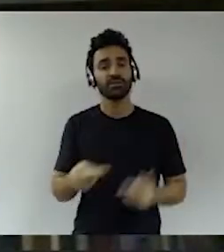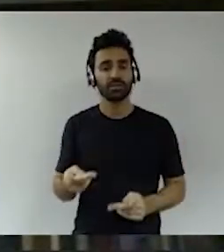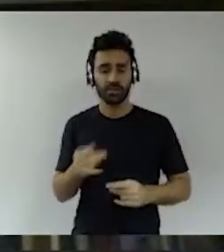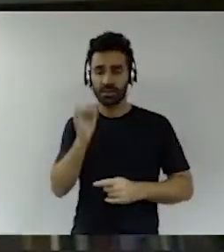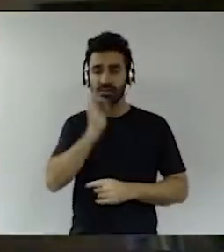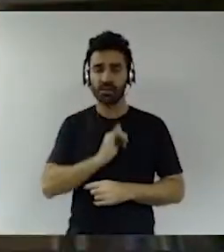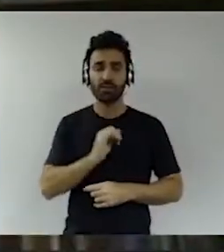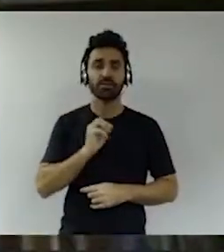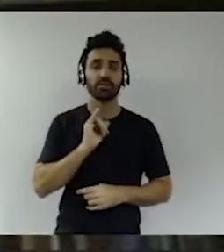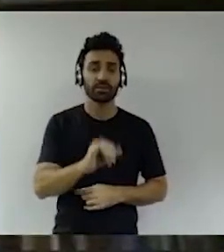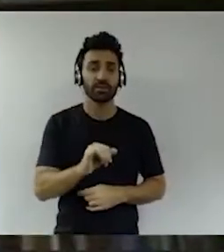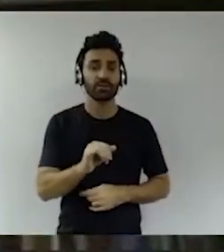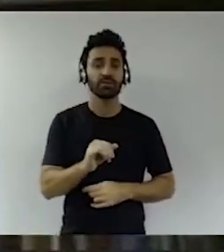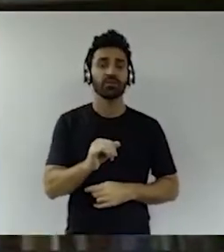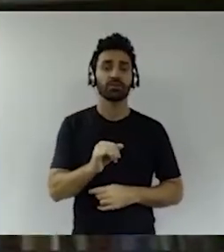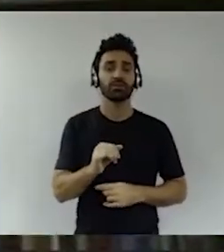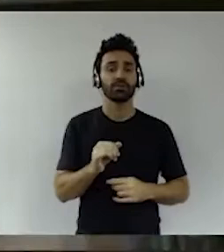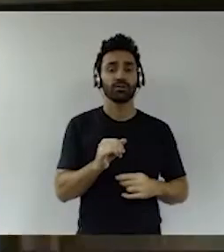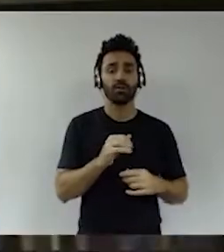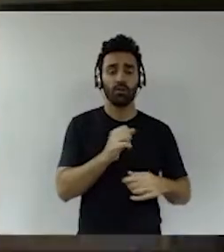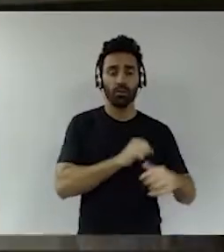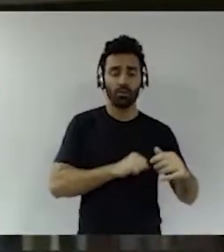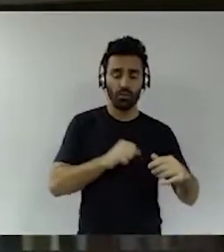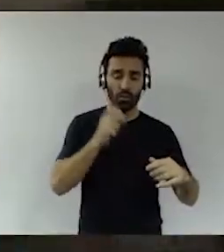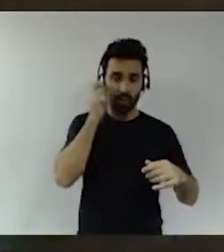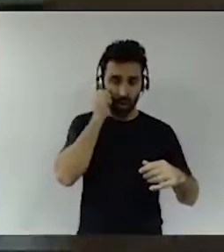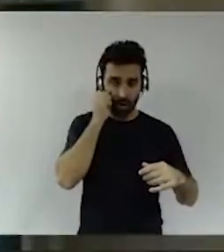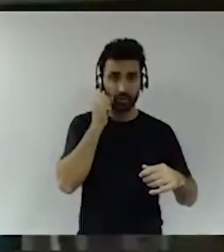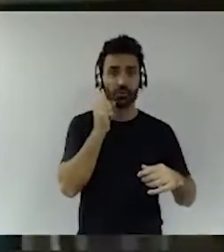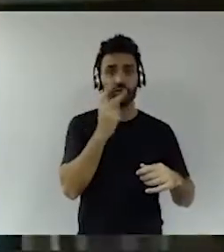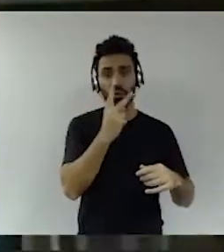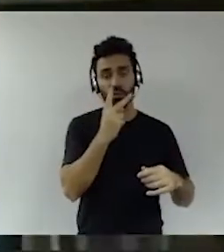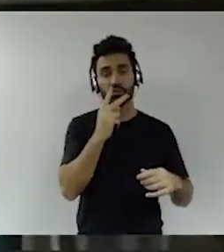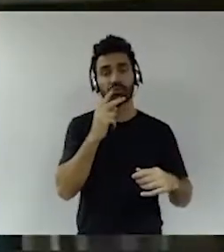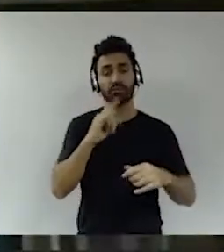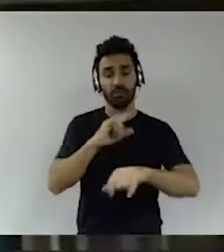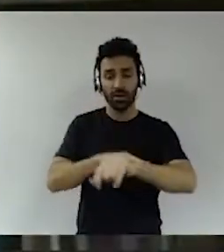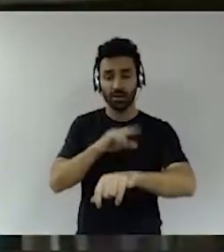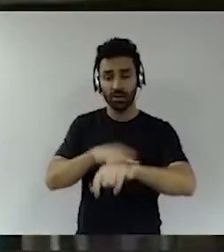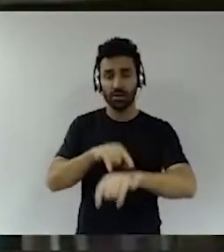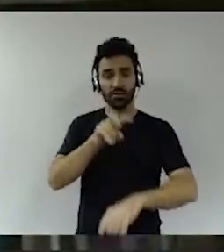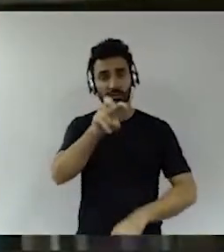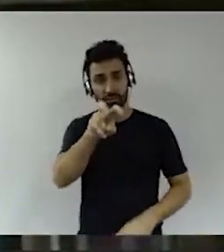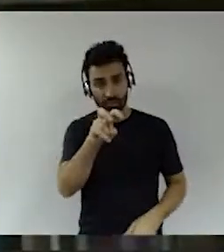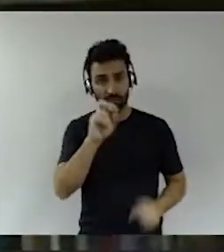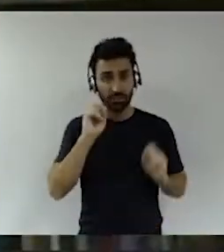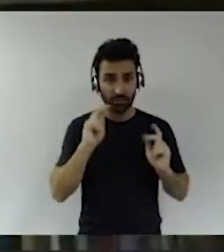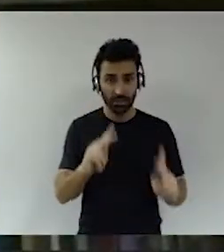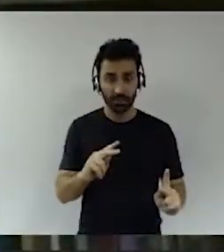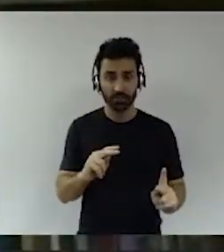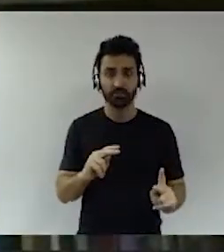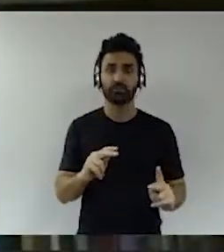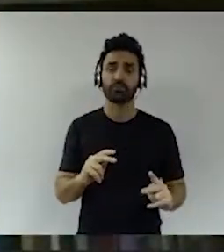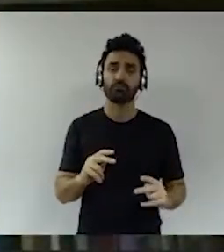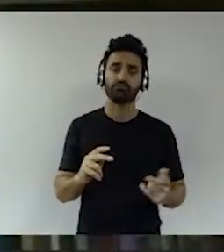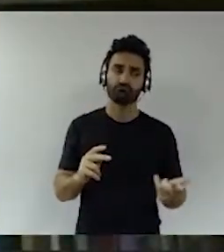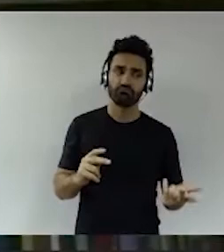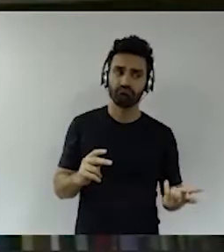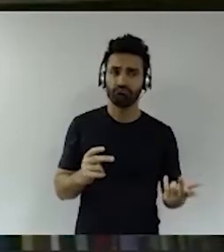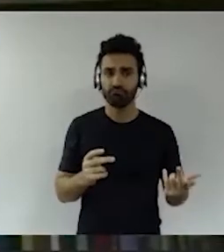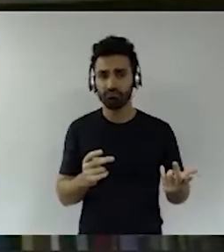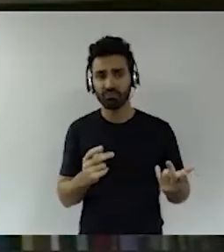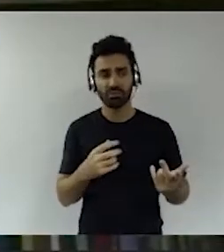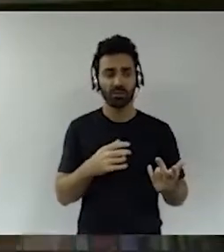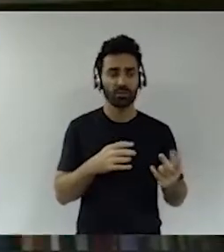quem arruma o próprio quarto ganha 2 cartões de visita, quem lava o banheiro ganha 5, e assim vai ser. Os garotos se entreolharam e tal, e